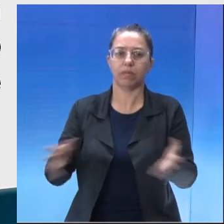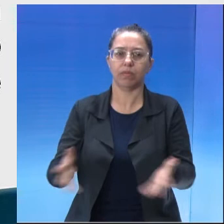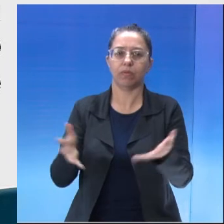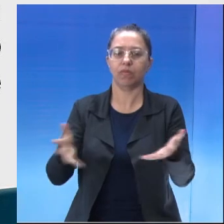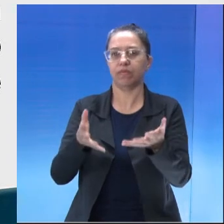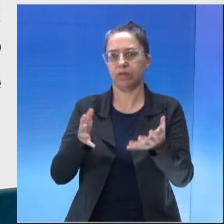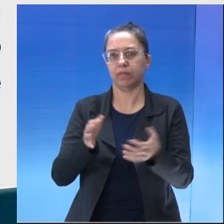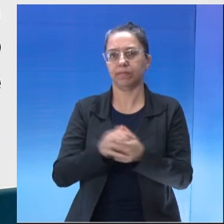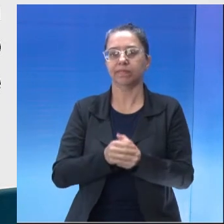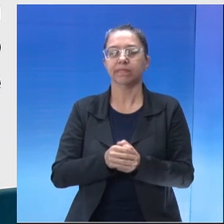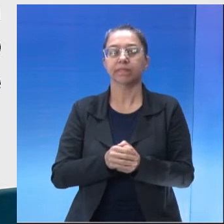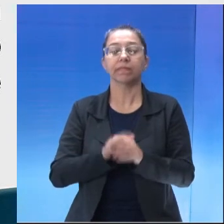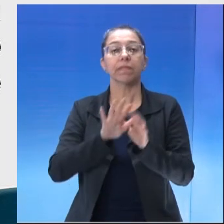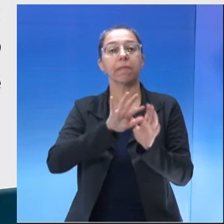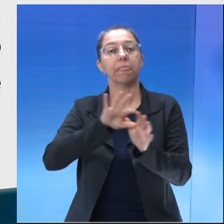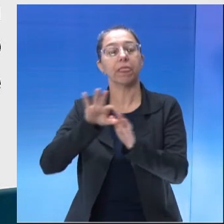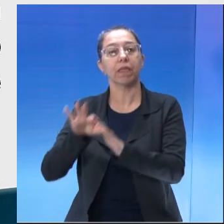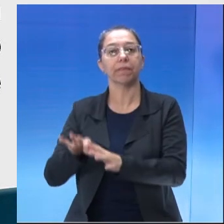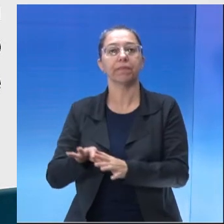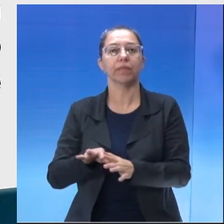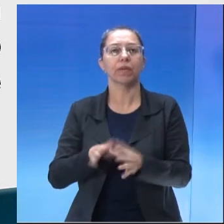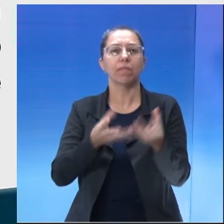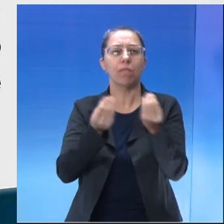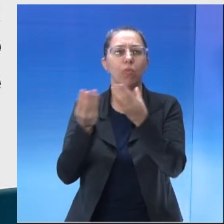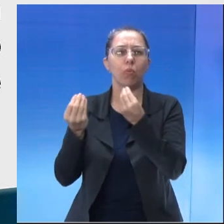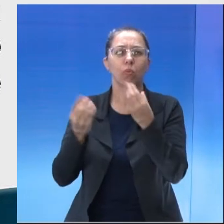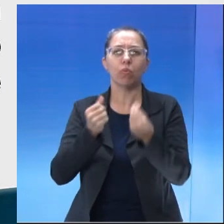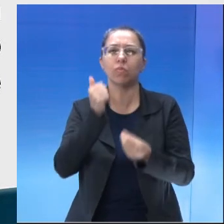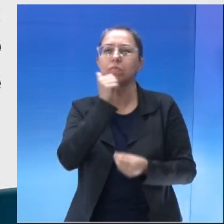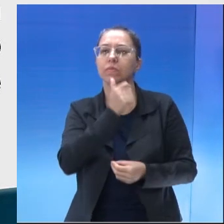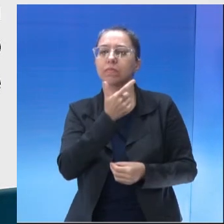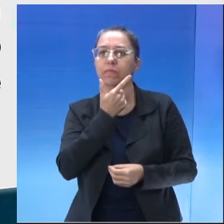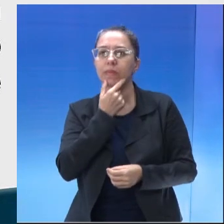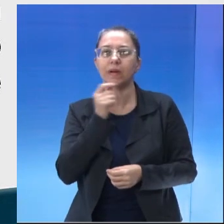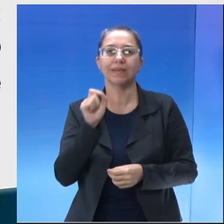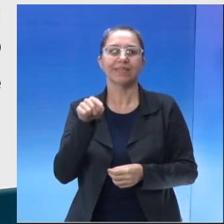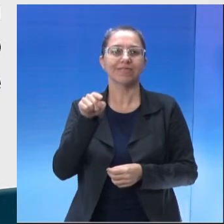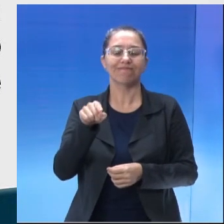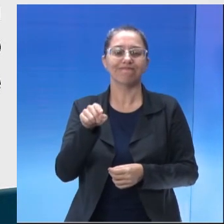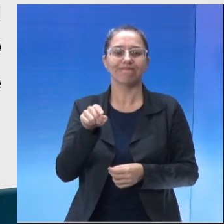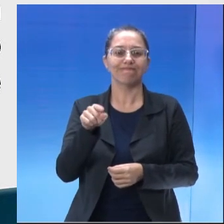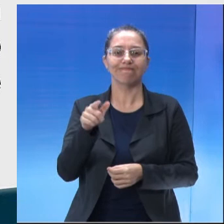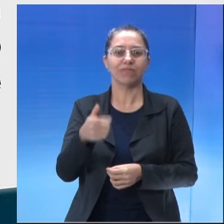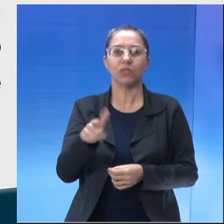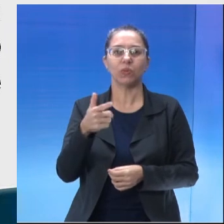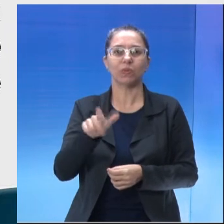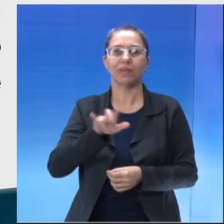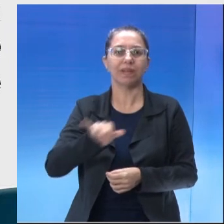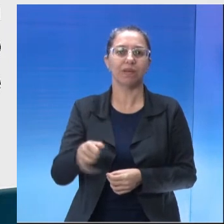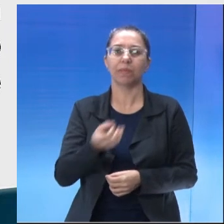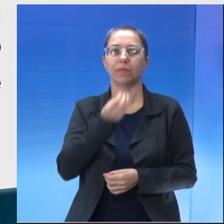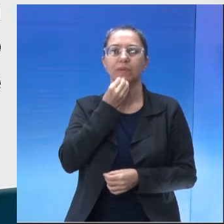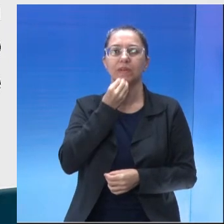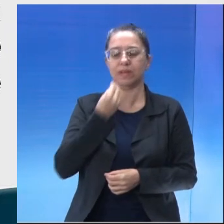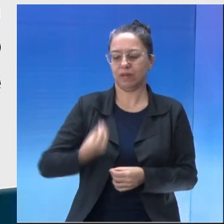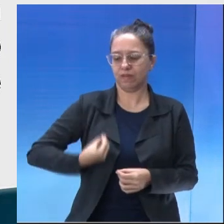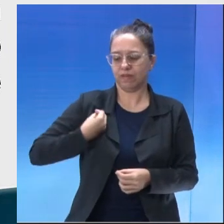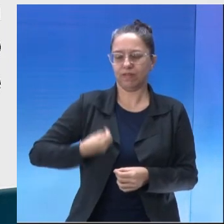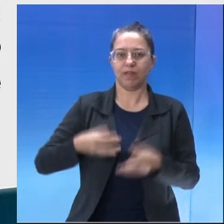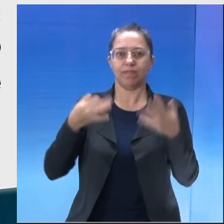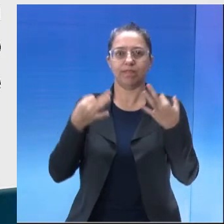Centenas de milhões de mulheres e homens são destituídos e privados de condições básicas de subsistência e